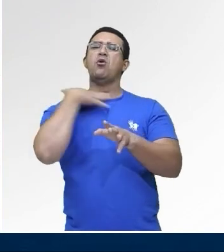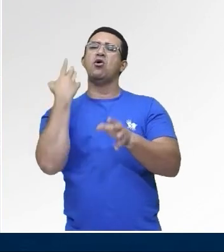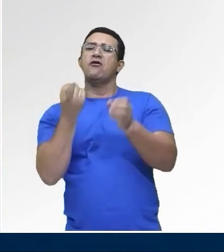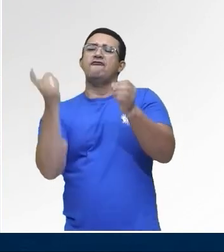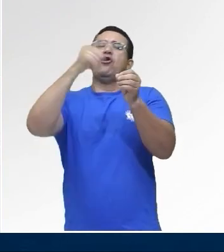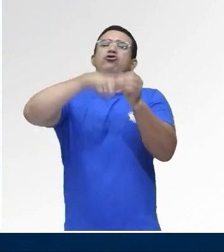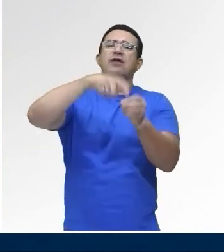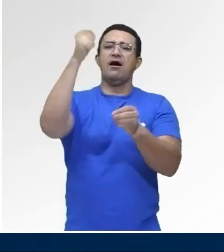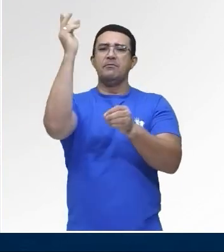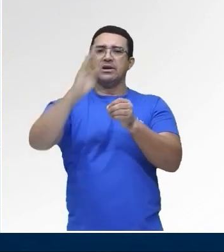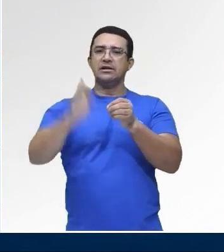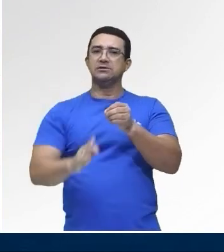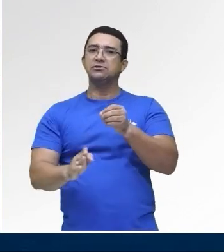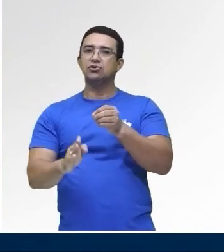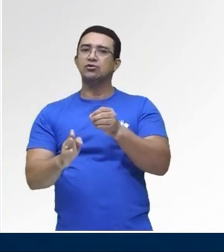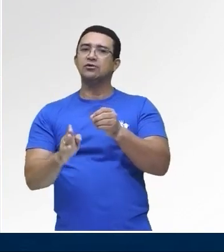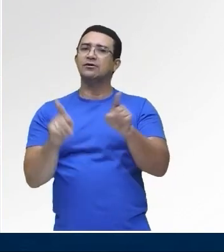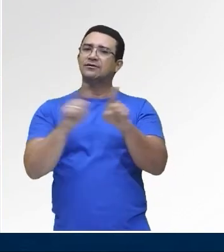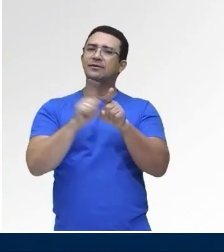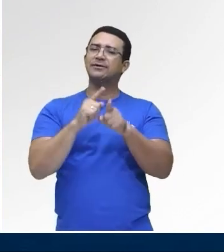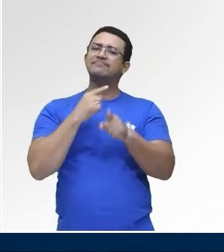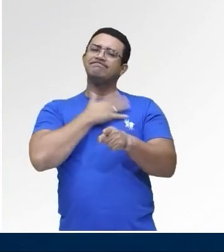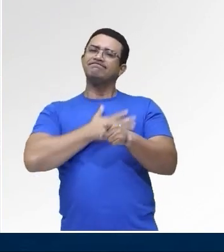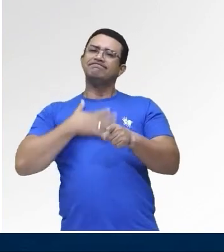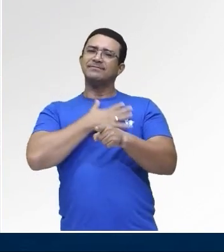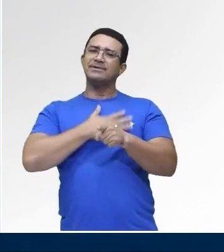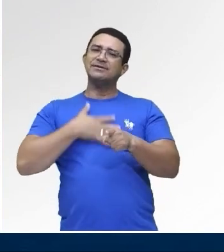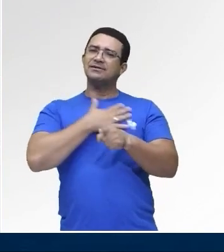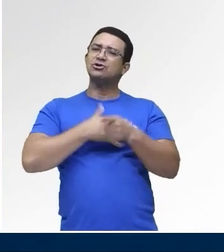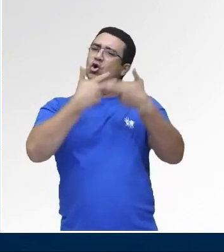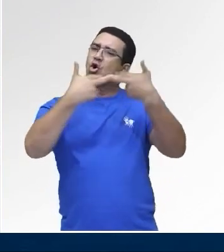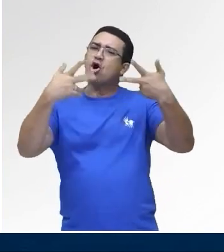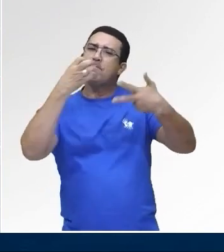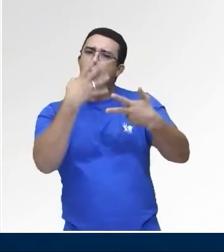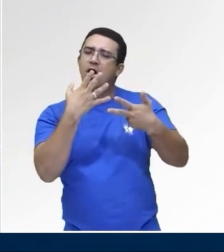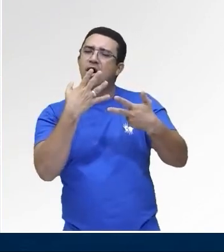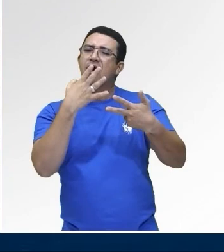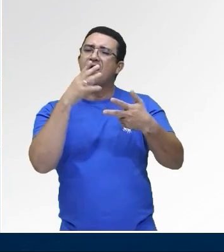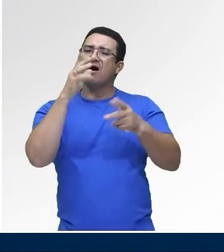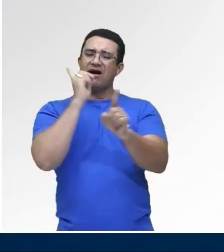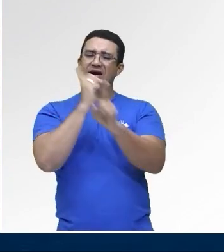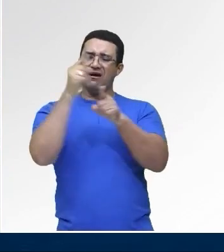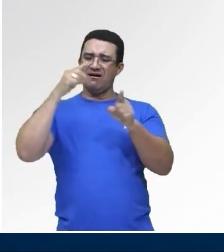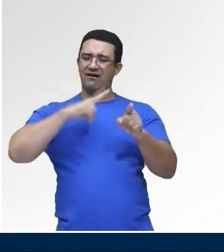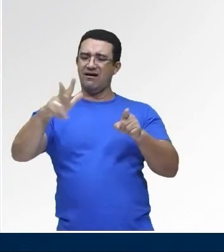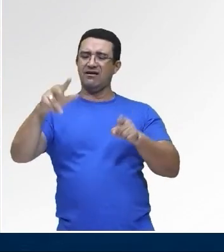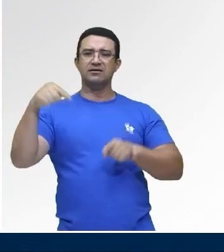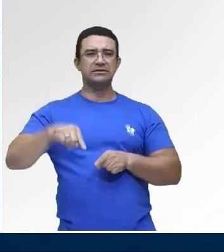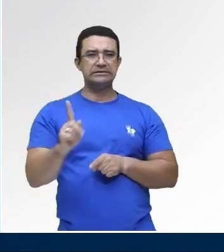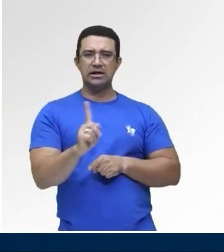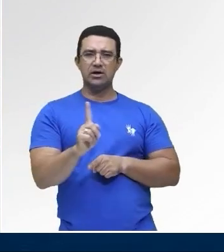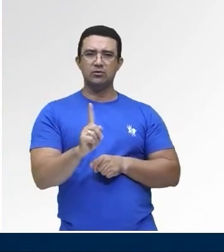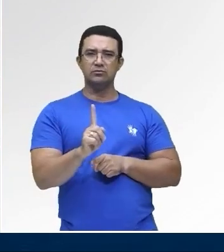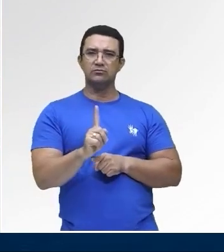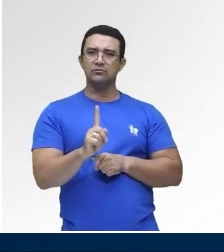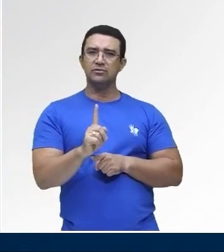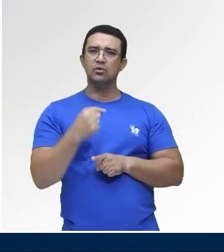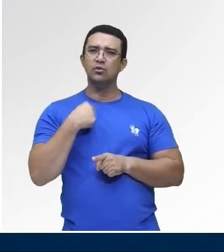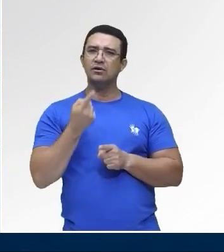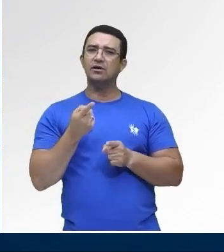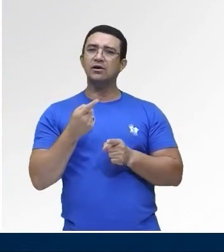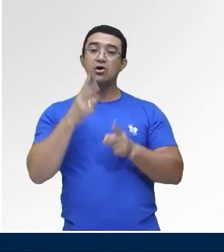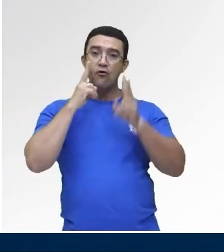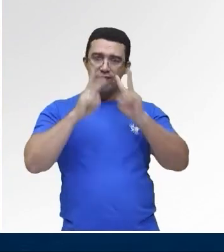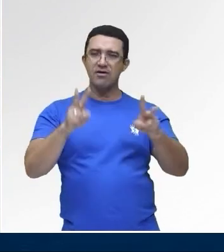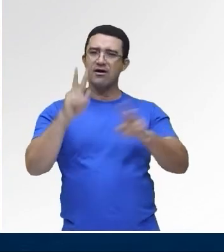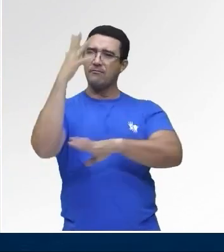lá, sem que desfrute os primores que não encontro por cá, sem que ainda aviste as